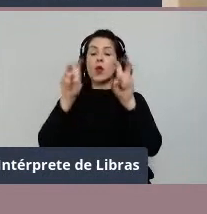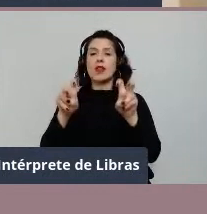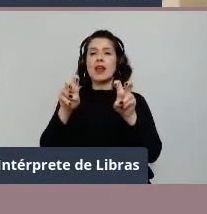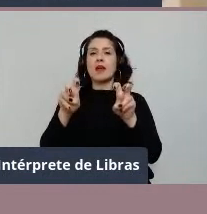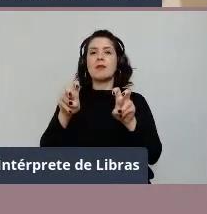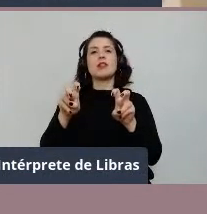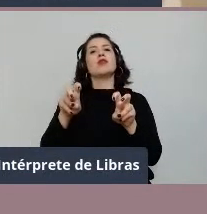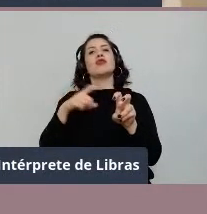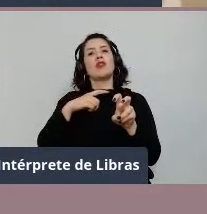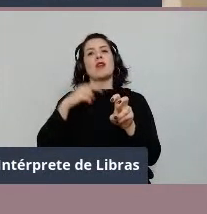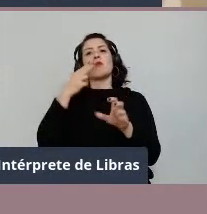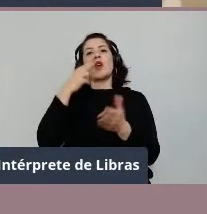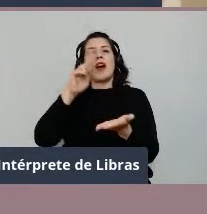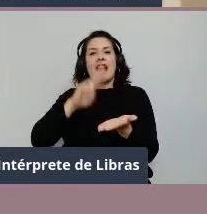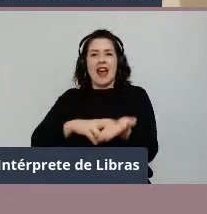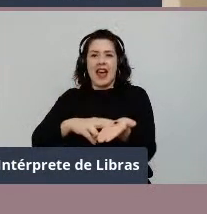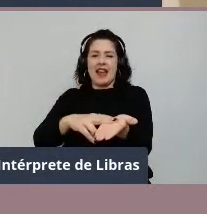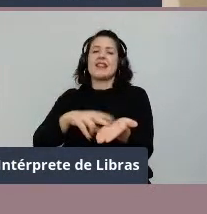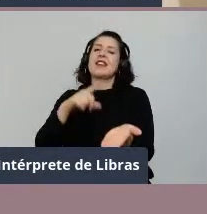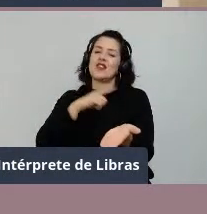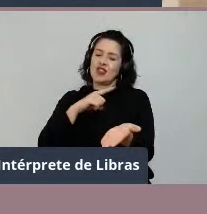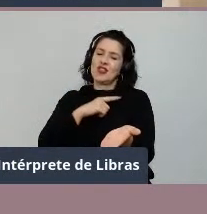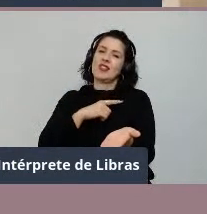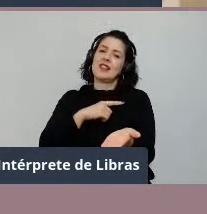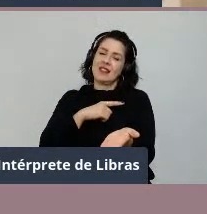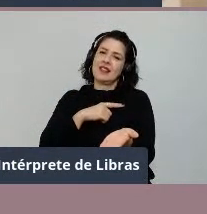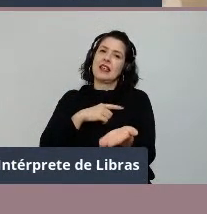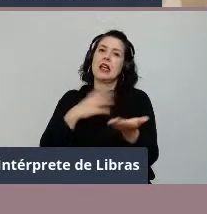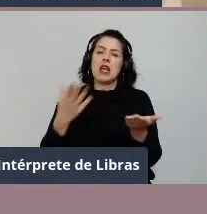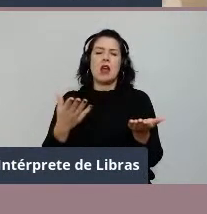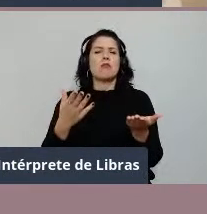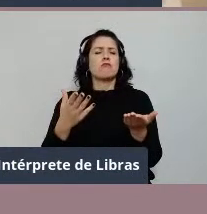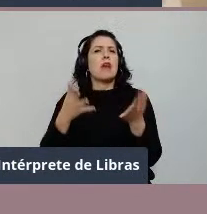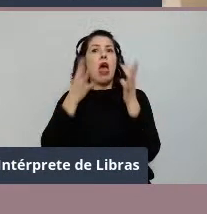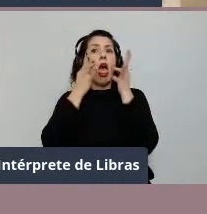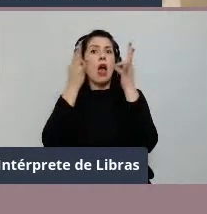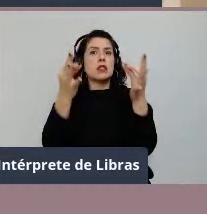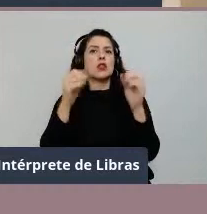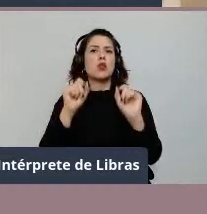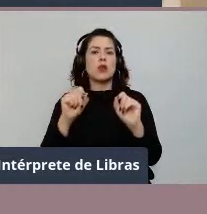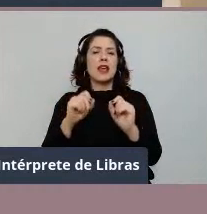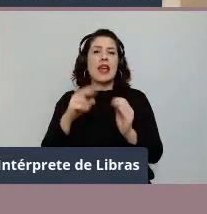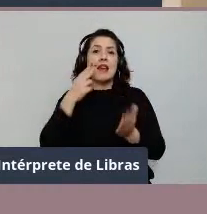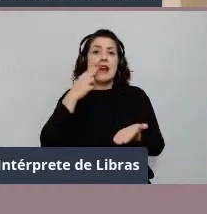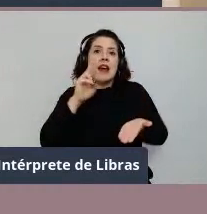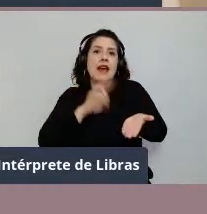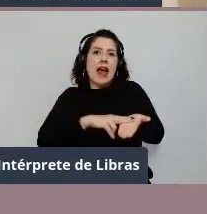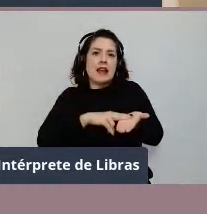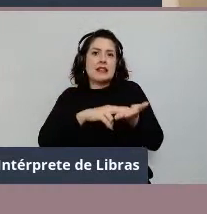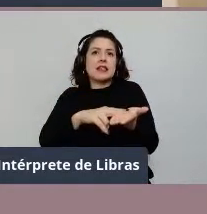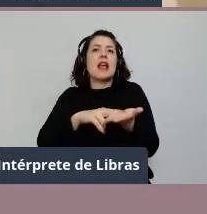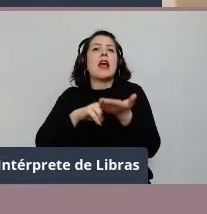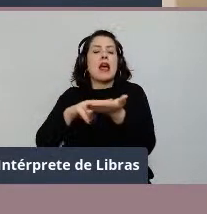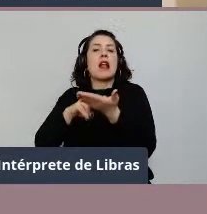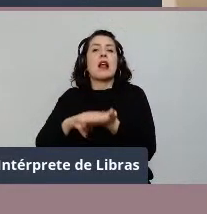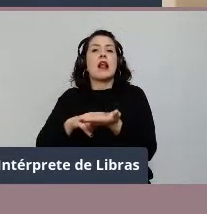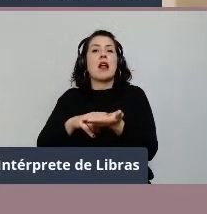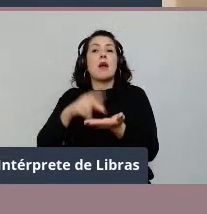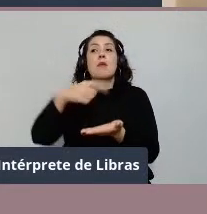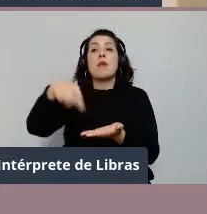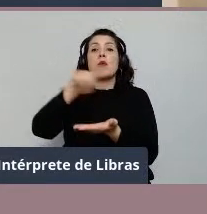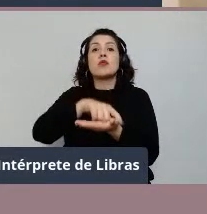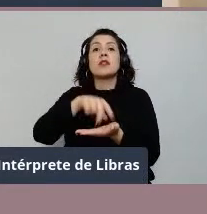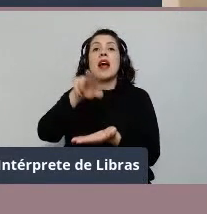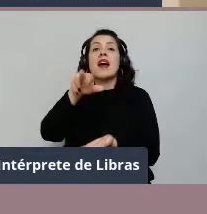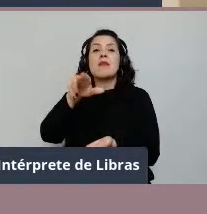Clarice. Que eu acho, eu destaco especialmente as cartas que ela enviou para as irmãs por muitos